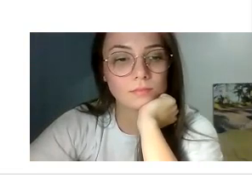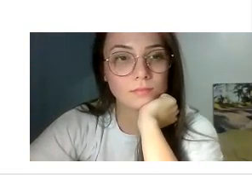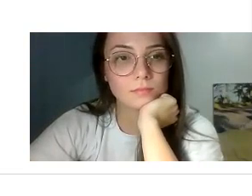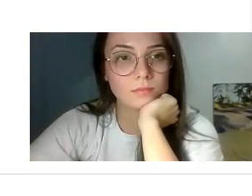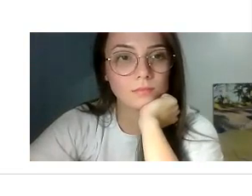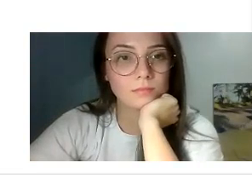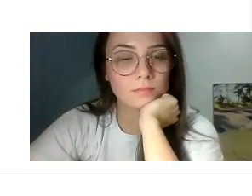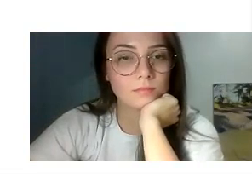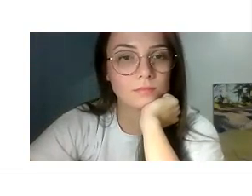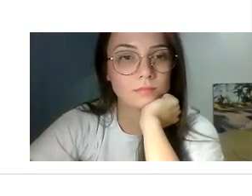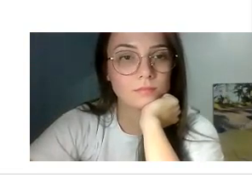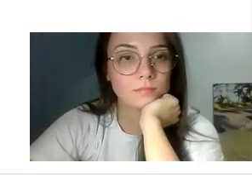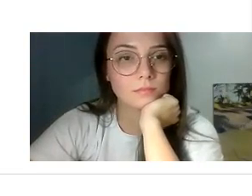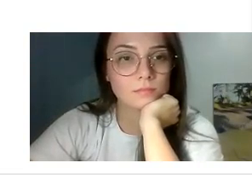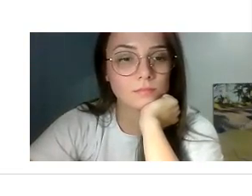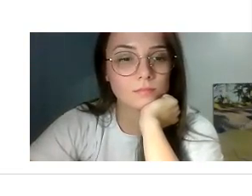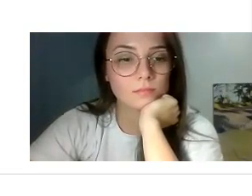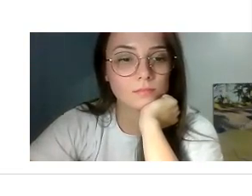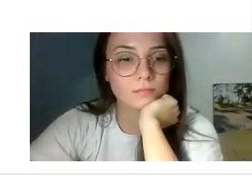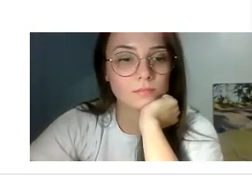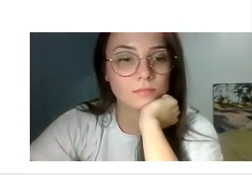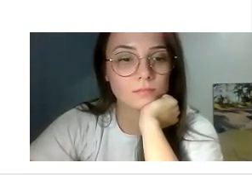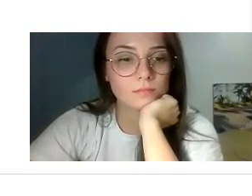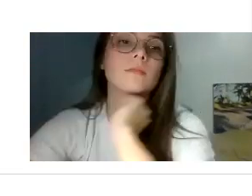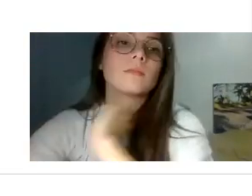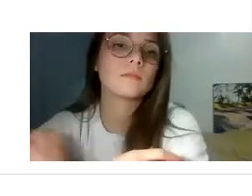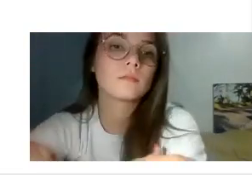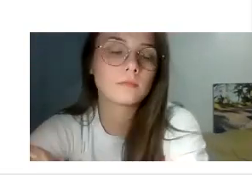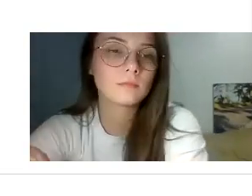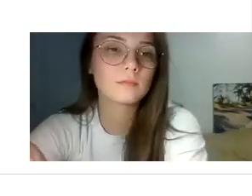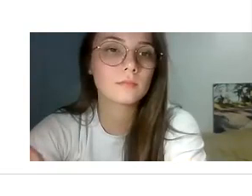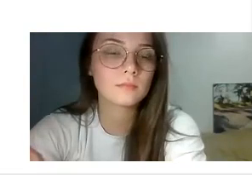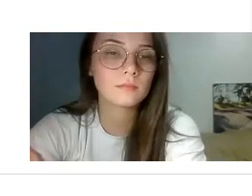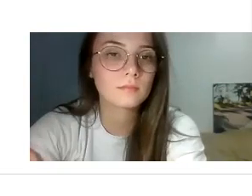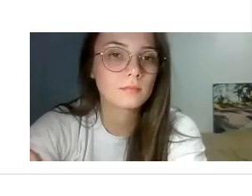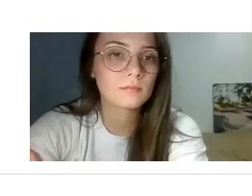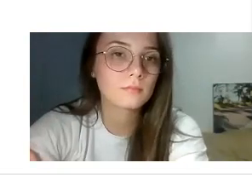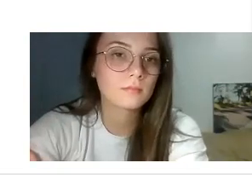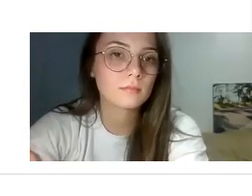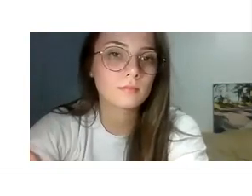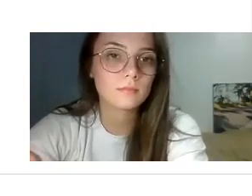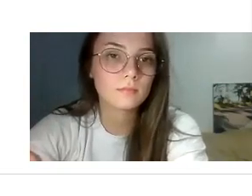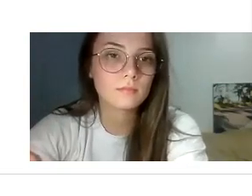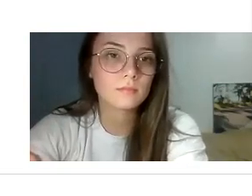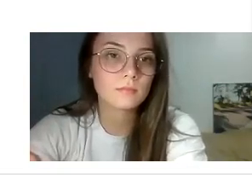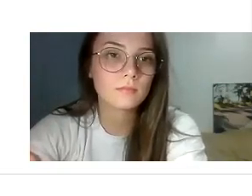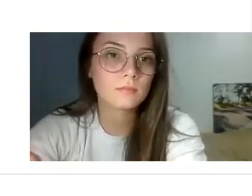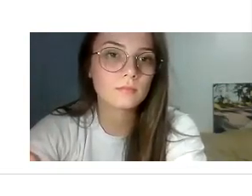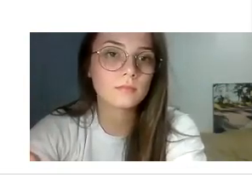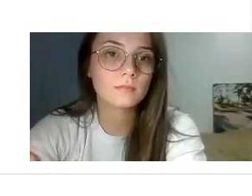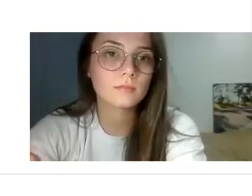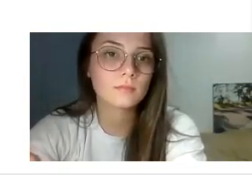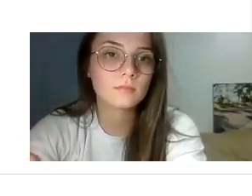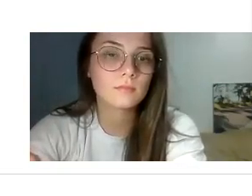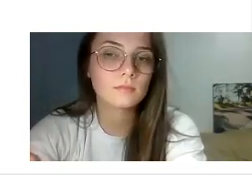era um trem, né, uma ferrovia. Devia ter umas 300 retroescavadeiras, era um carregamento passando assim. Cara, imagina numa